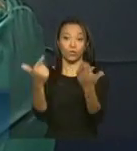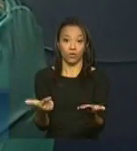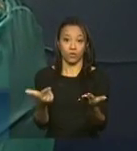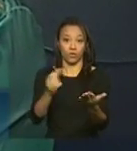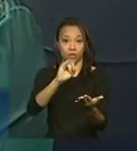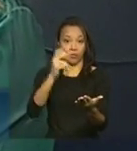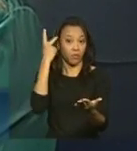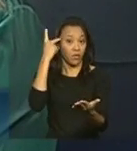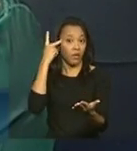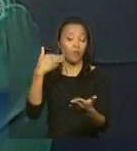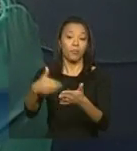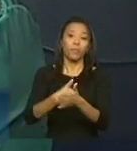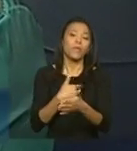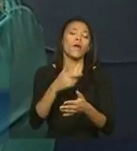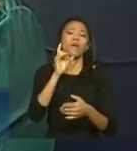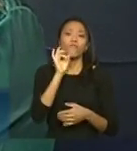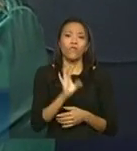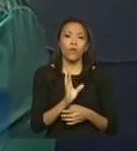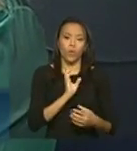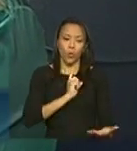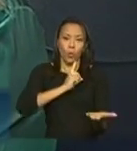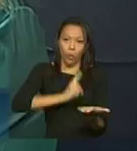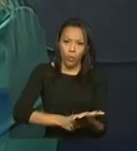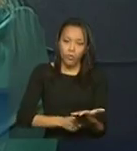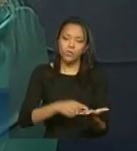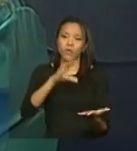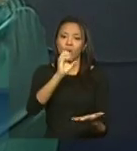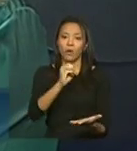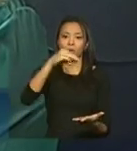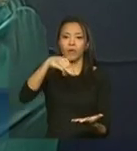meta pactuada pela Organização Mundial da Saúde em